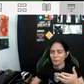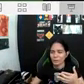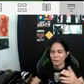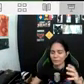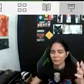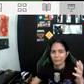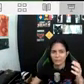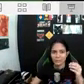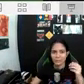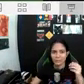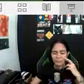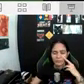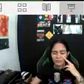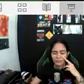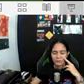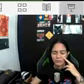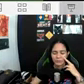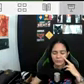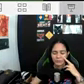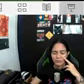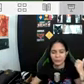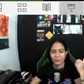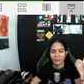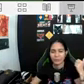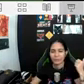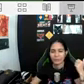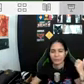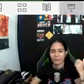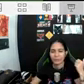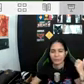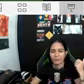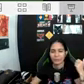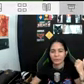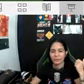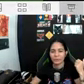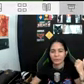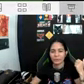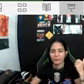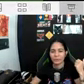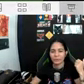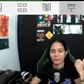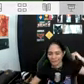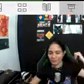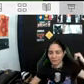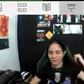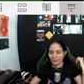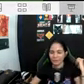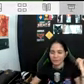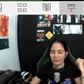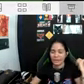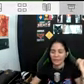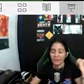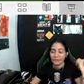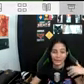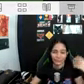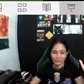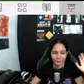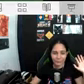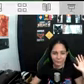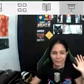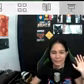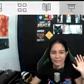internet nenhuma, né? Como se tivesse desligado o roteador. Aí eu fui ver o roteador. É, minha mãe fica aqui na sala que é do lado.